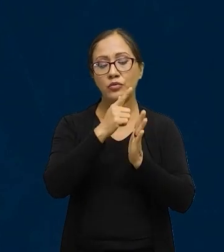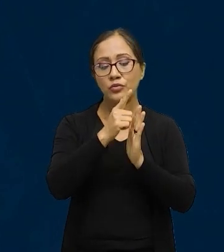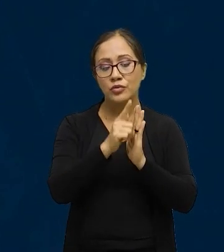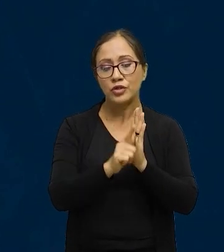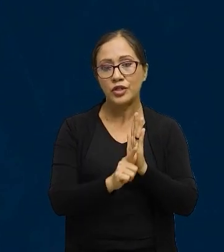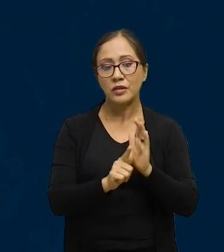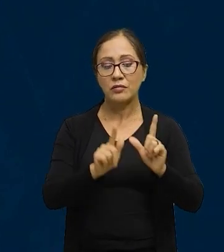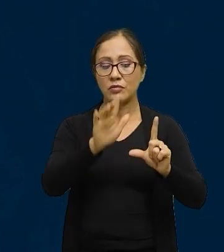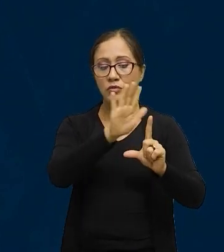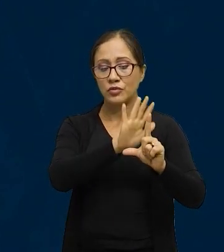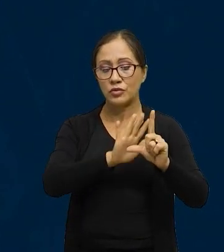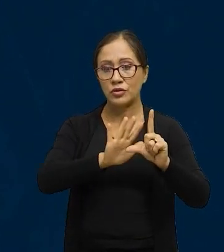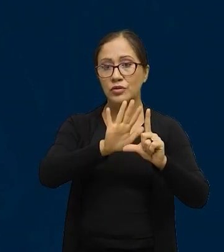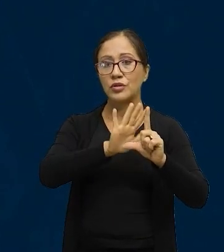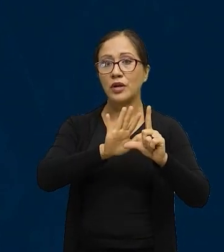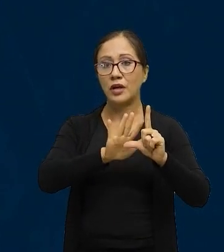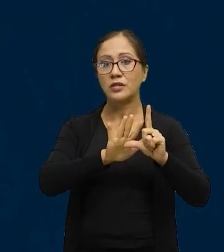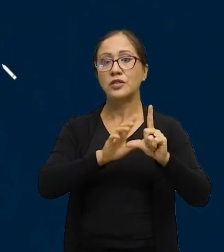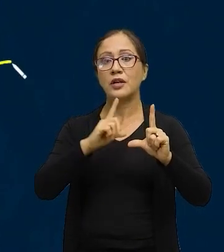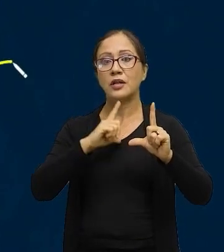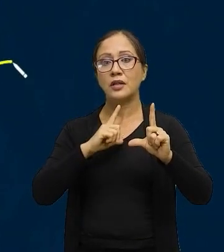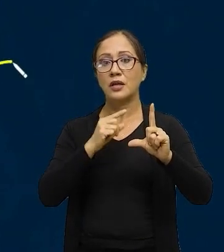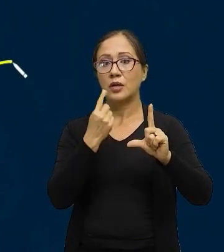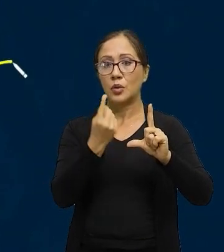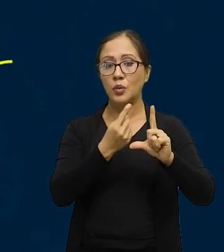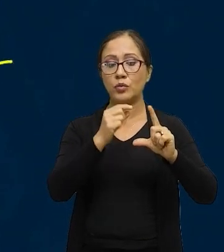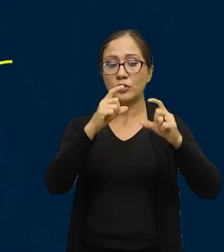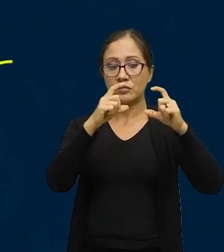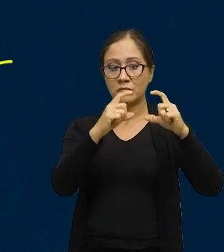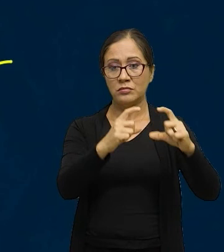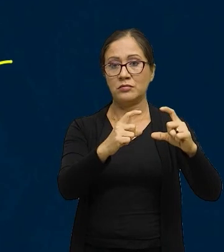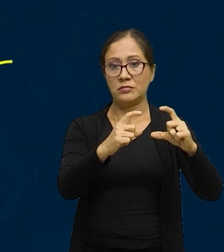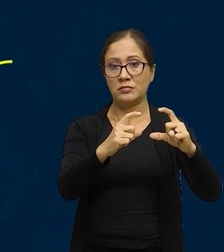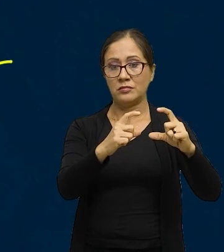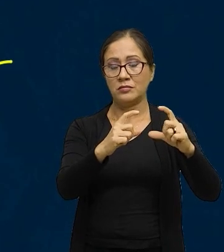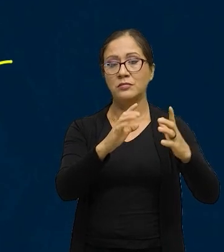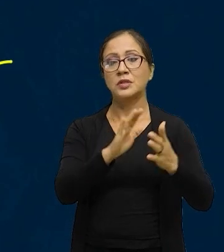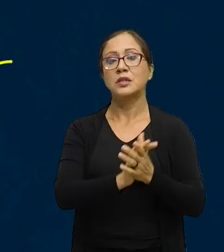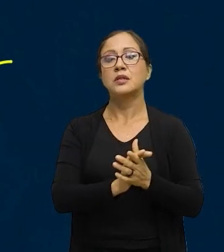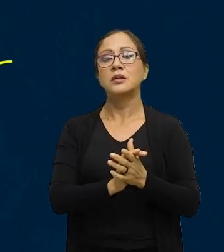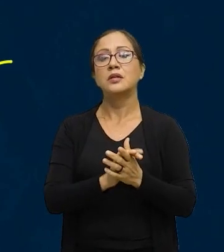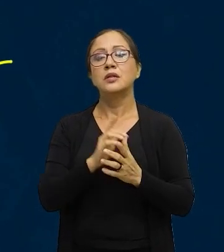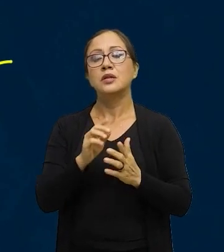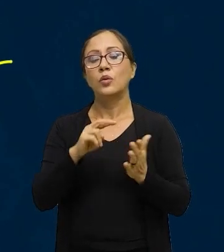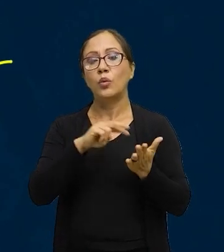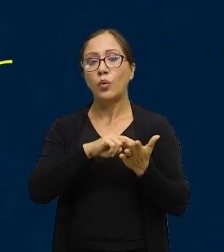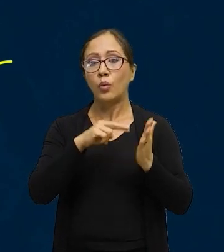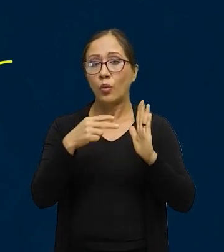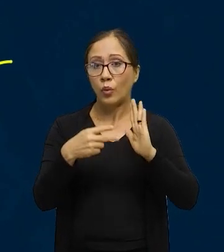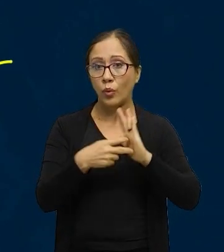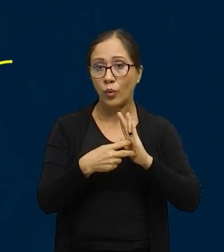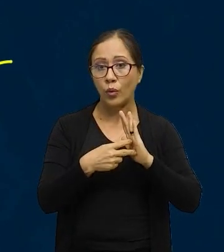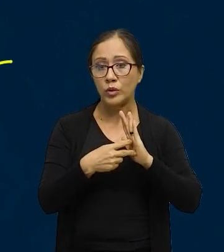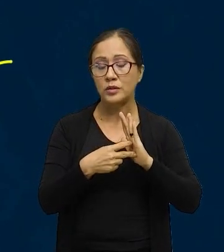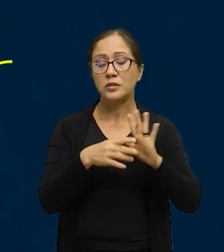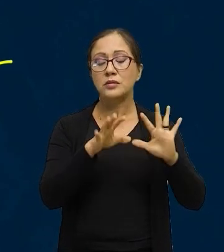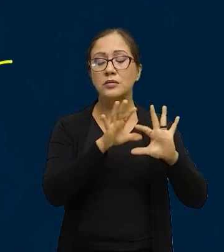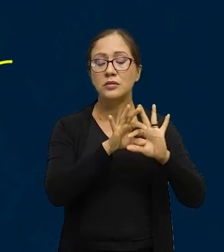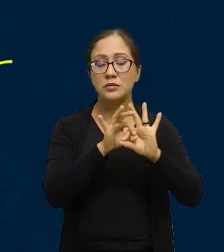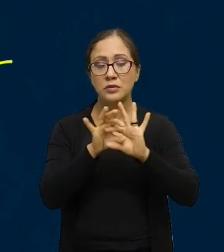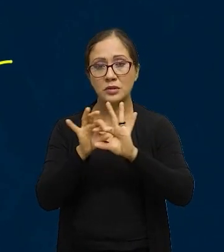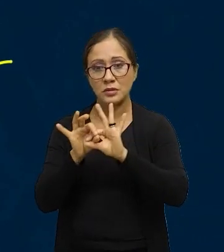charge, ele vem em um frame, ele vai falar sobre um contexto, ele contextualiza.